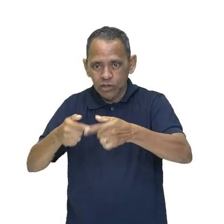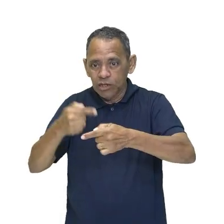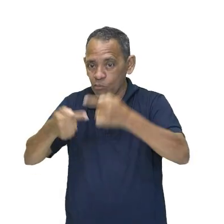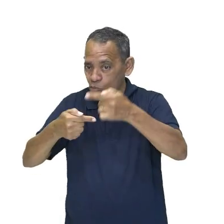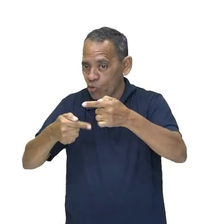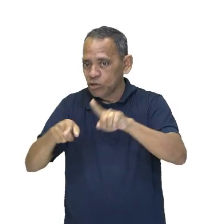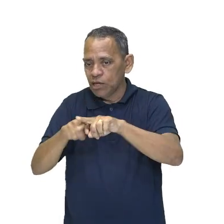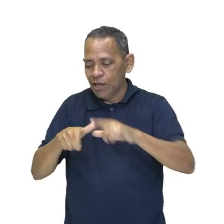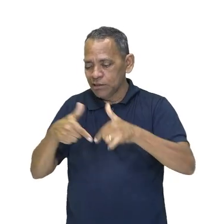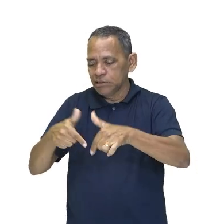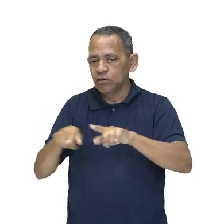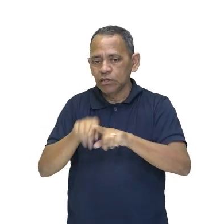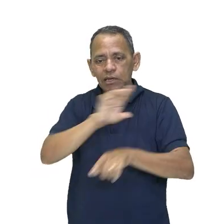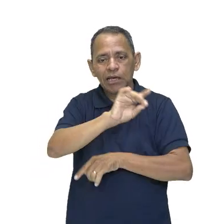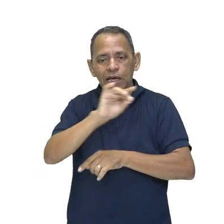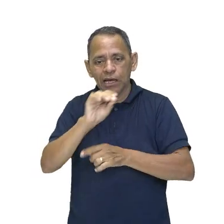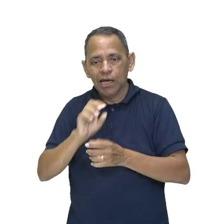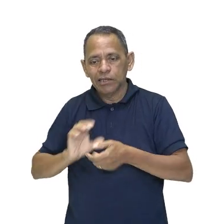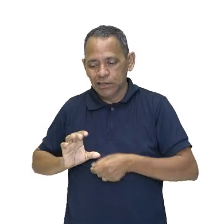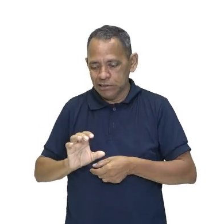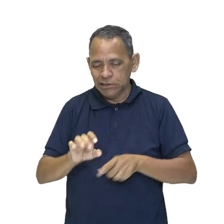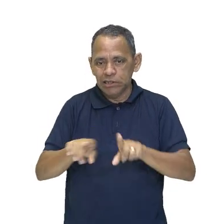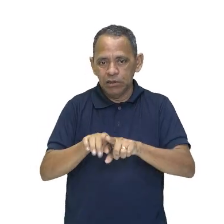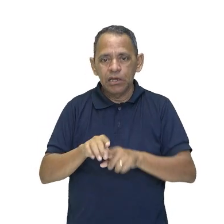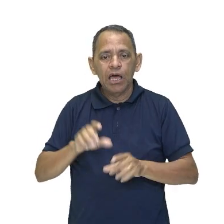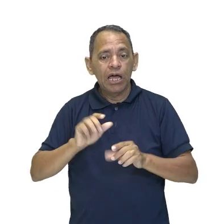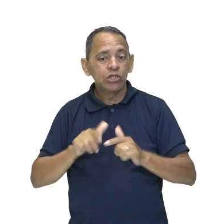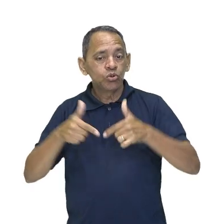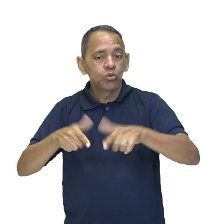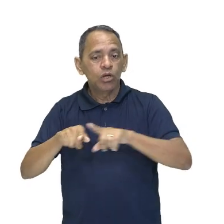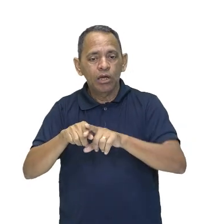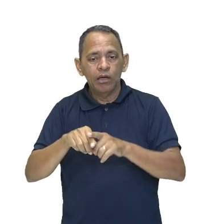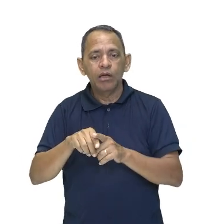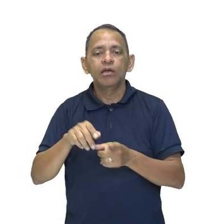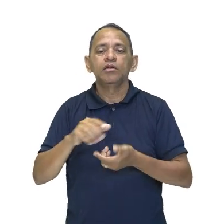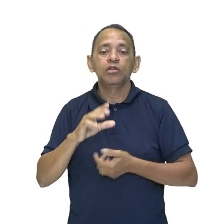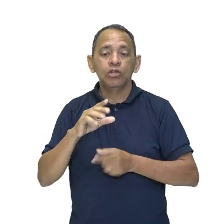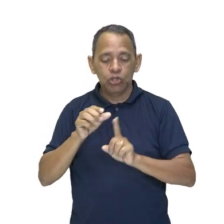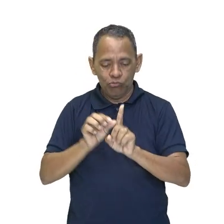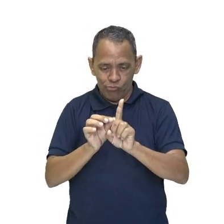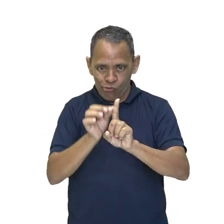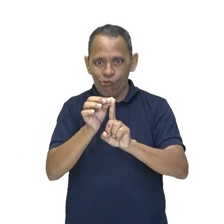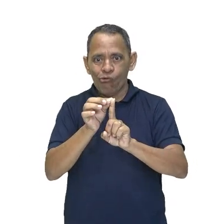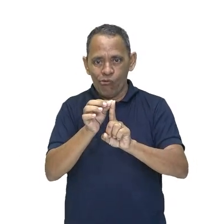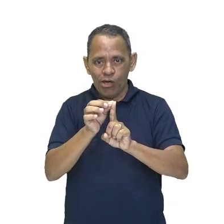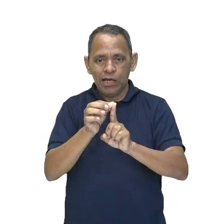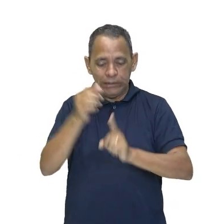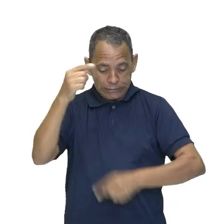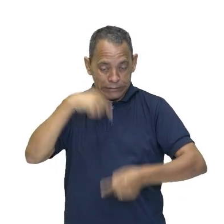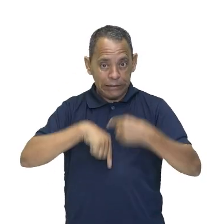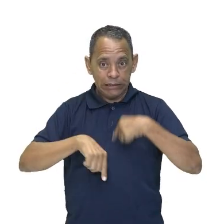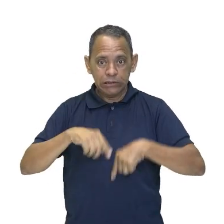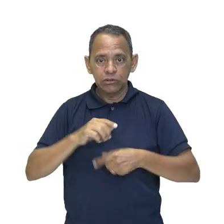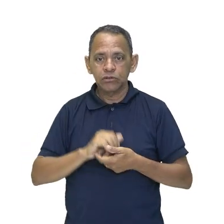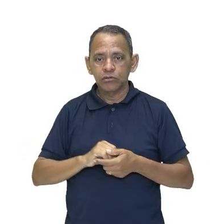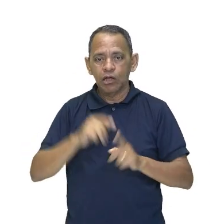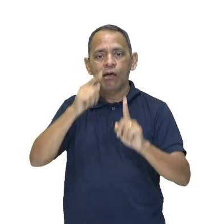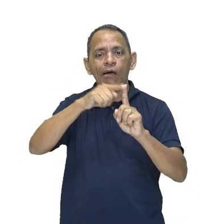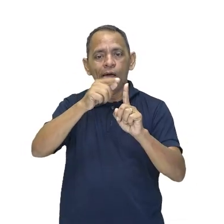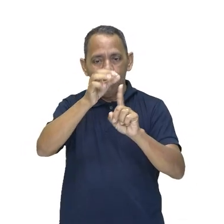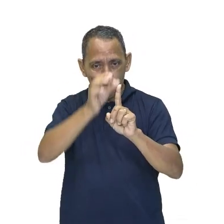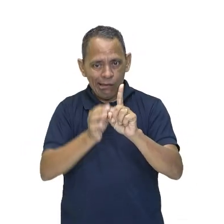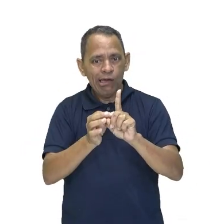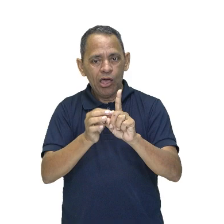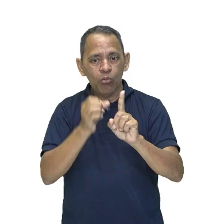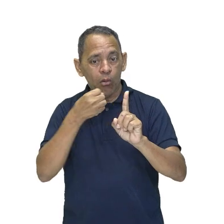Cada enzima funciona dentro de uma determinada faixa de temperatura. Dentro da faixa há uma temperatura ótima,